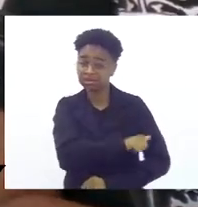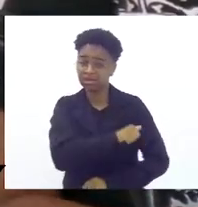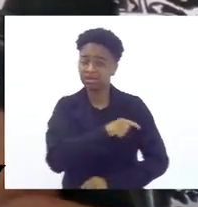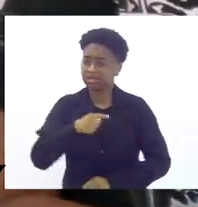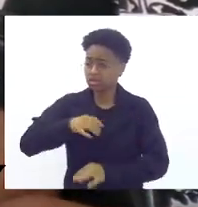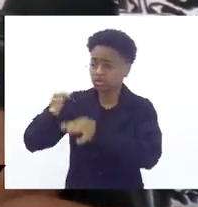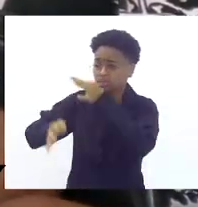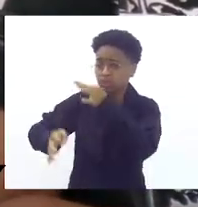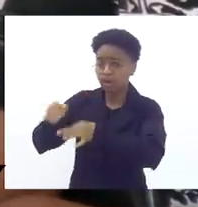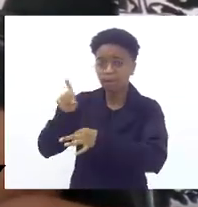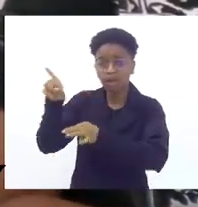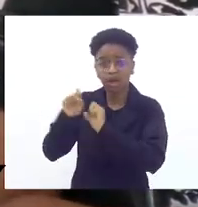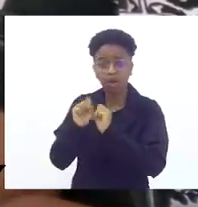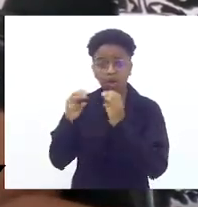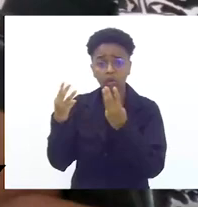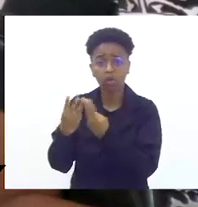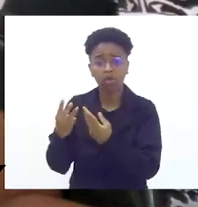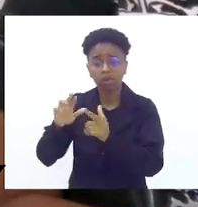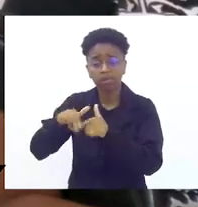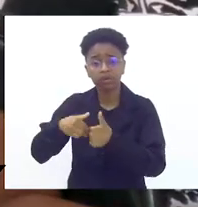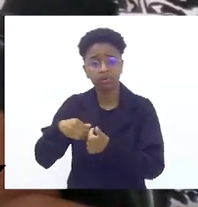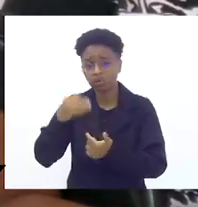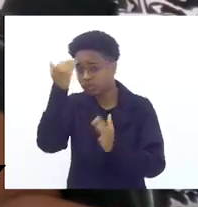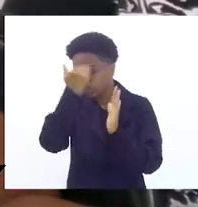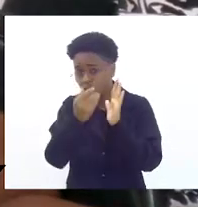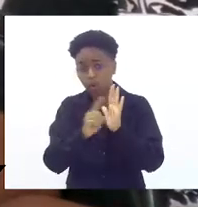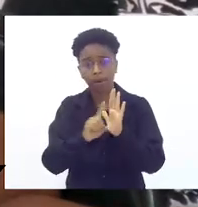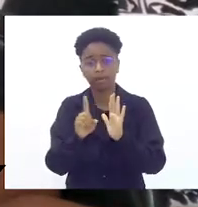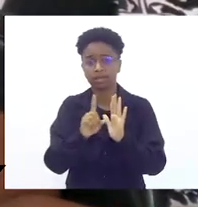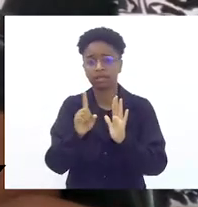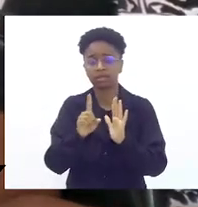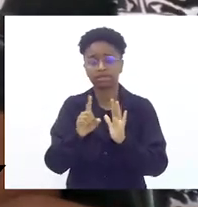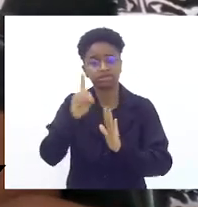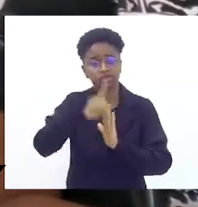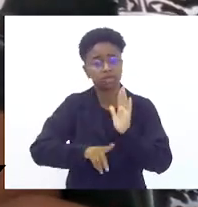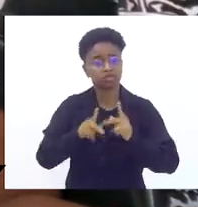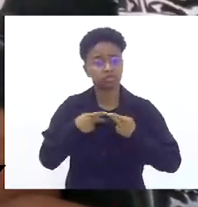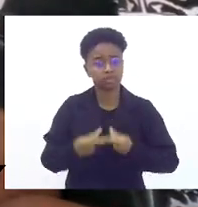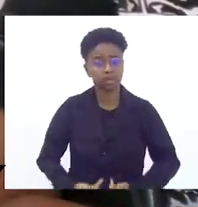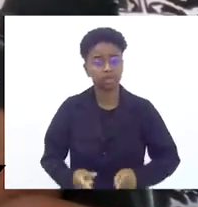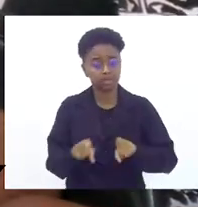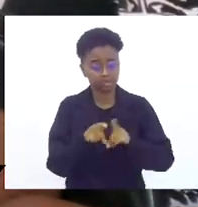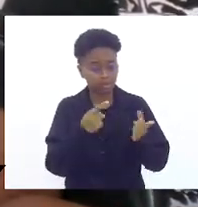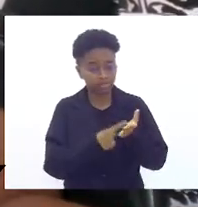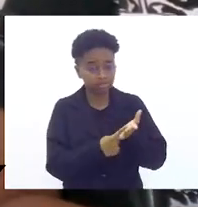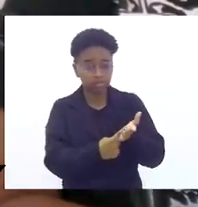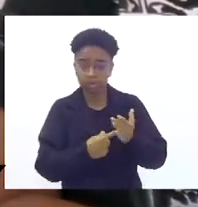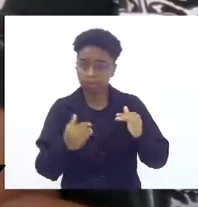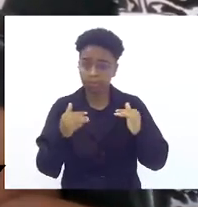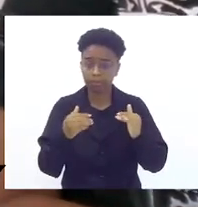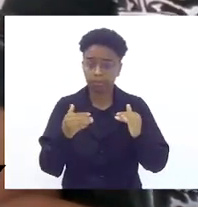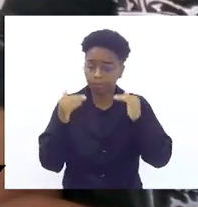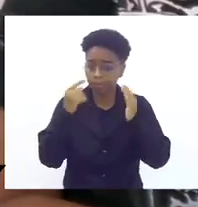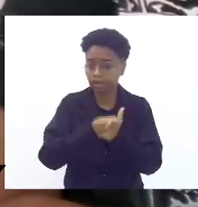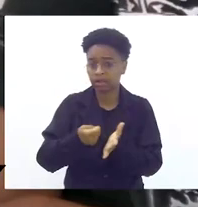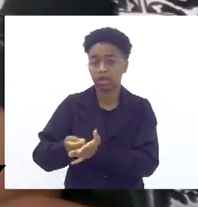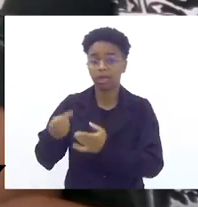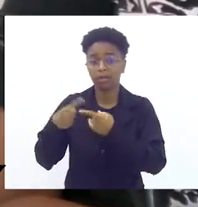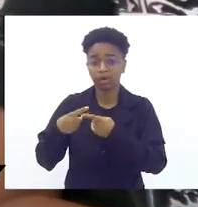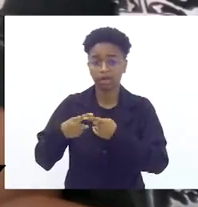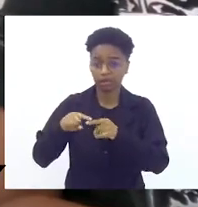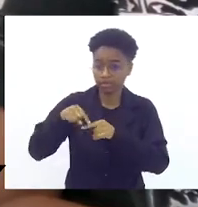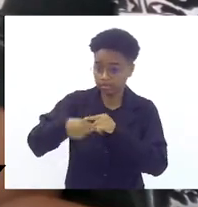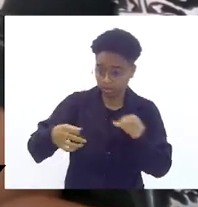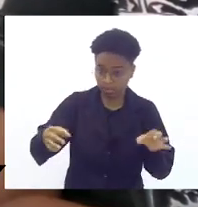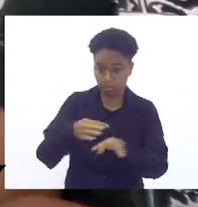em julgamento lá por descumprimento do Parque Internacional de direitos humanos das obrigações do pacto Porque mesmo depois da decisão do